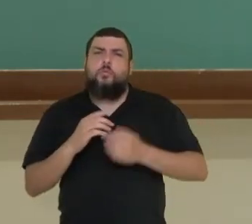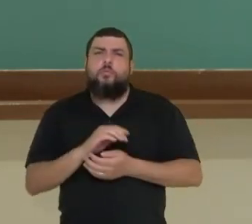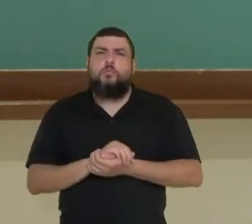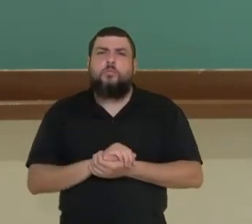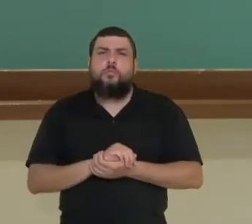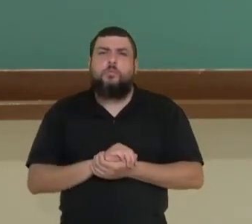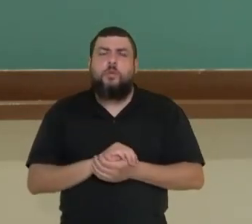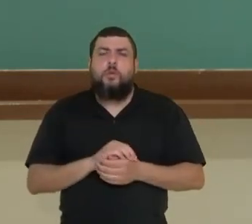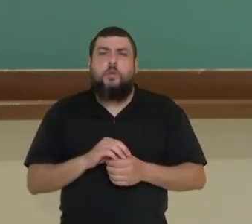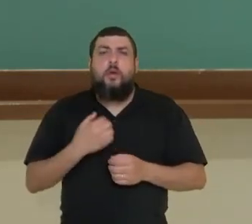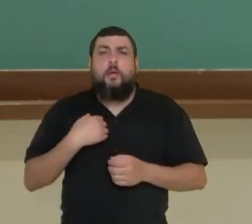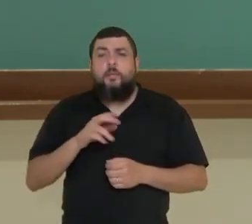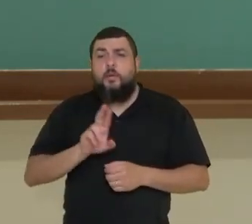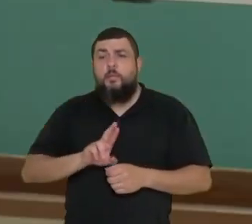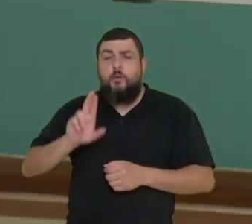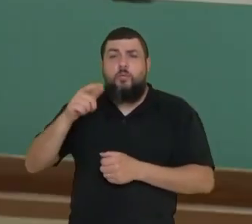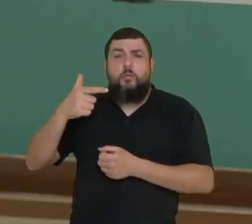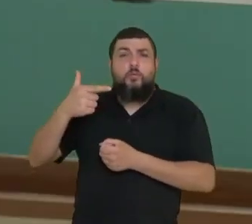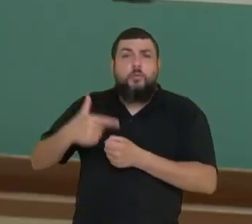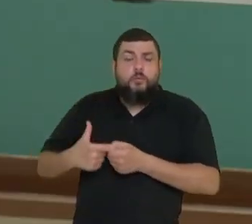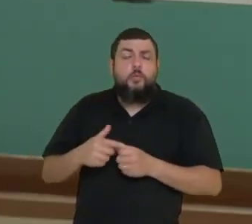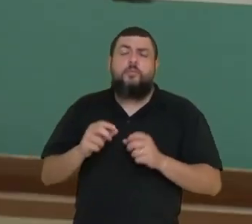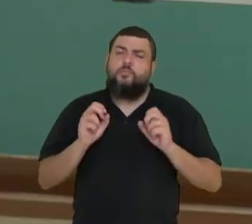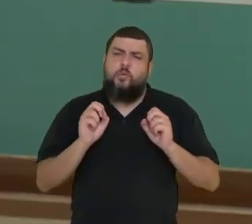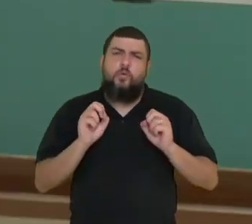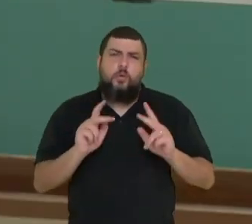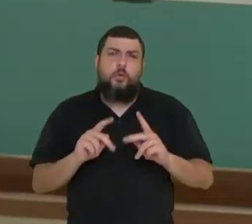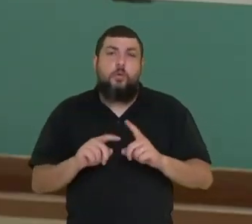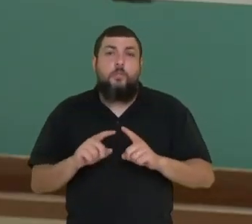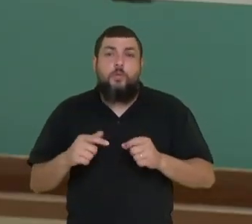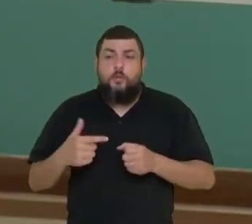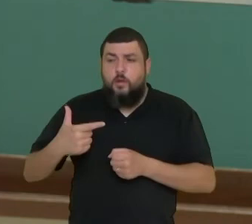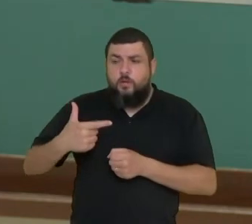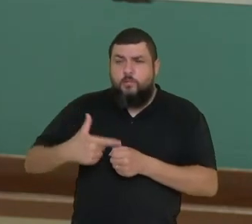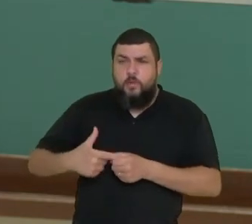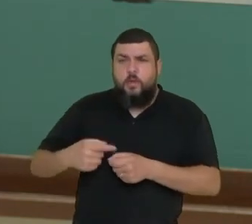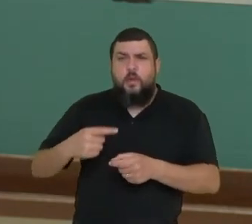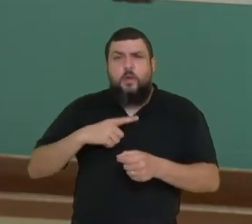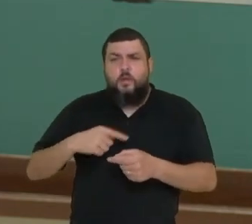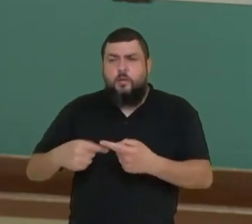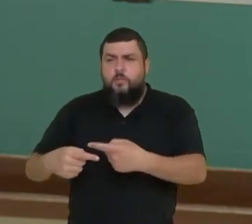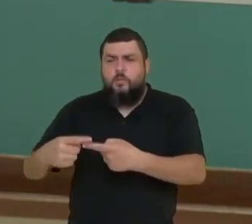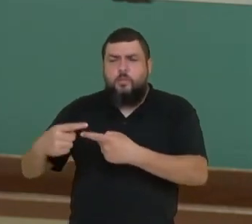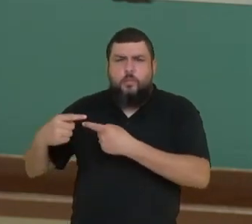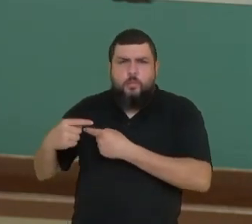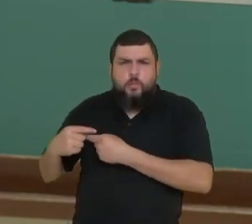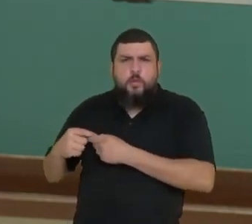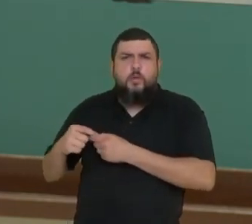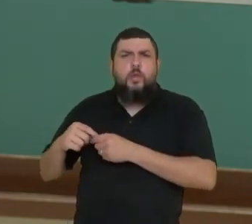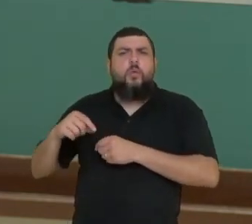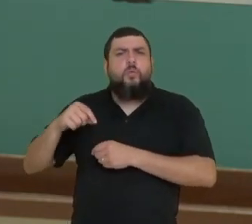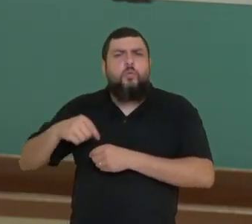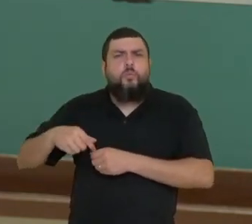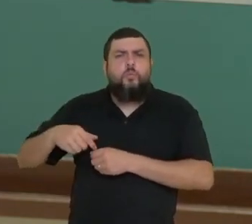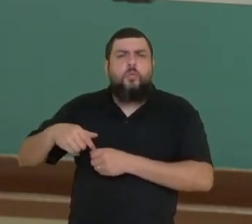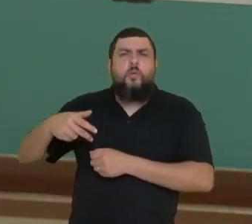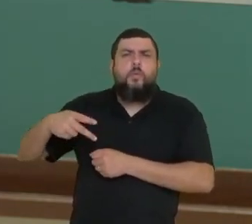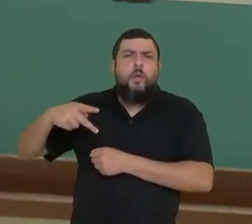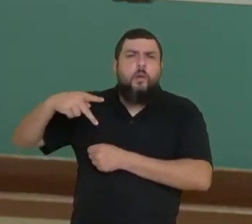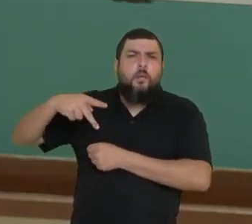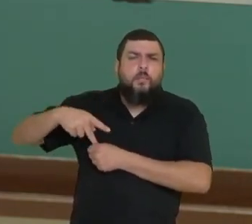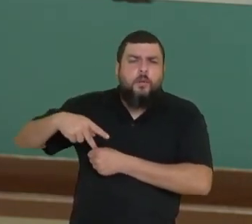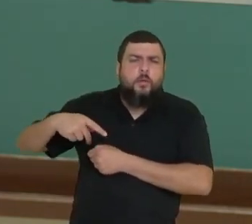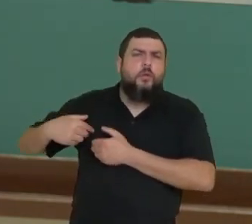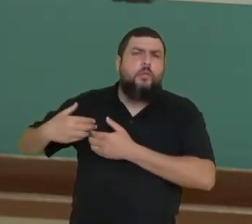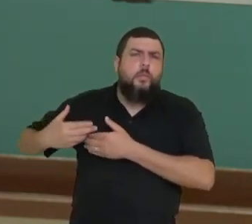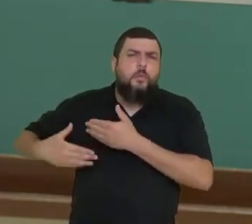mas eu uso gasolina, professor. Pá, beleza, usa gasolina. Só que para ter gasolina teve que ter toda aquela história lá da formação do petróleo, né? E aquela coisa toda lá que vocês